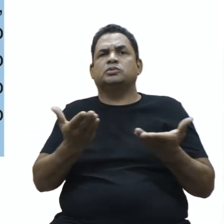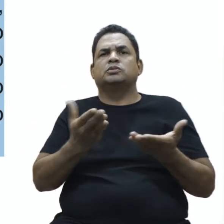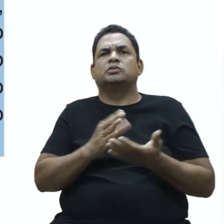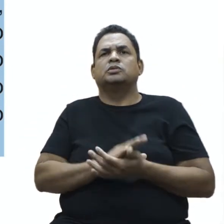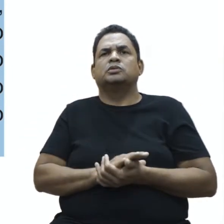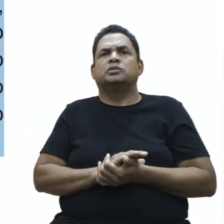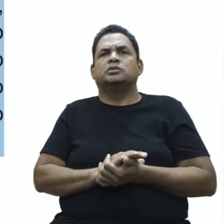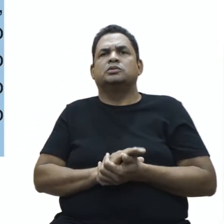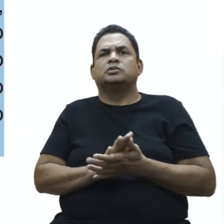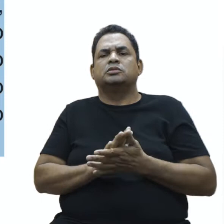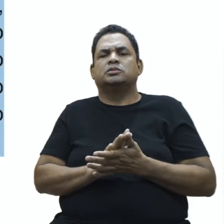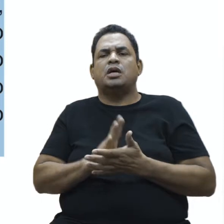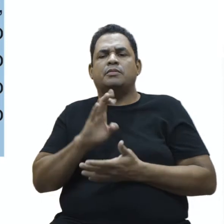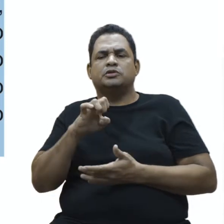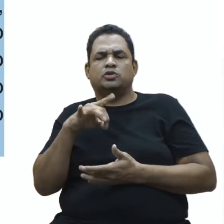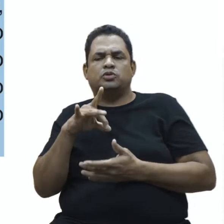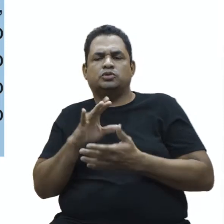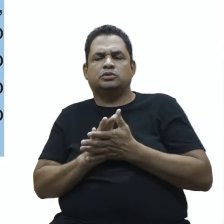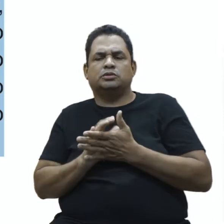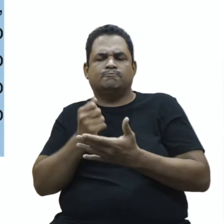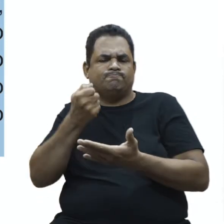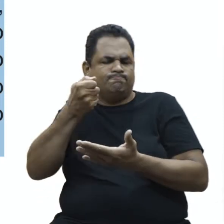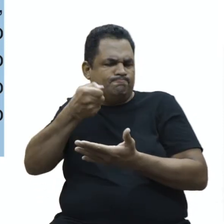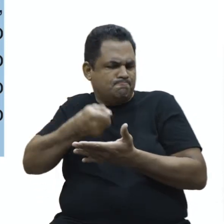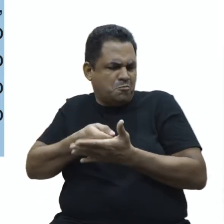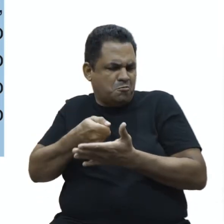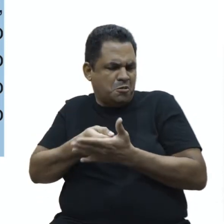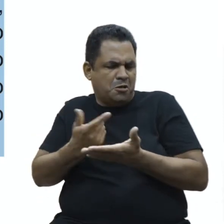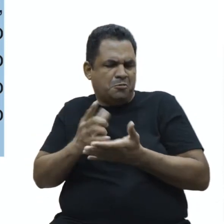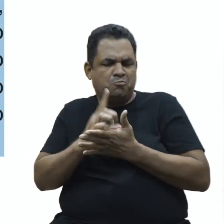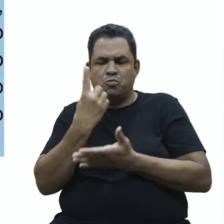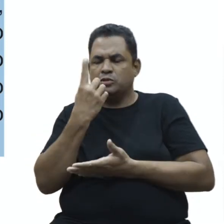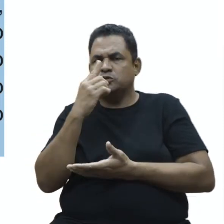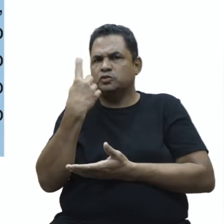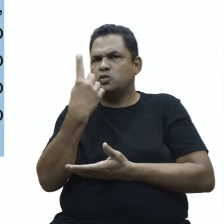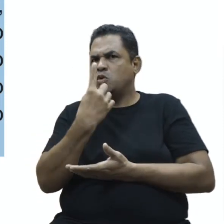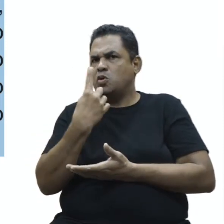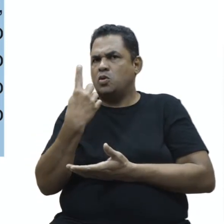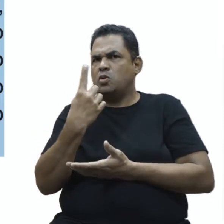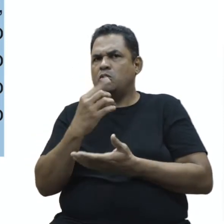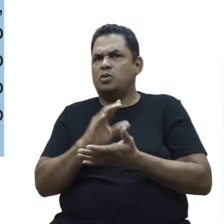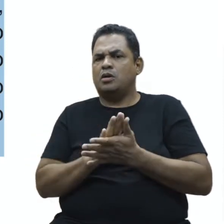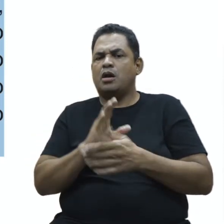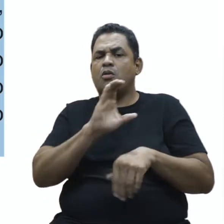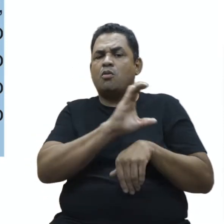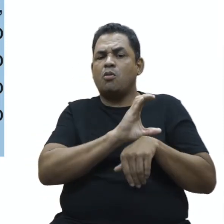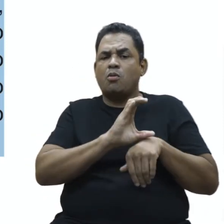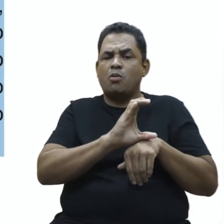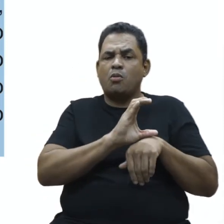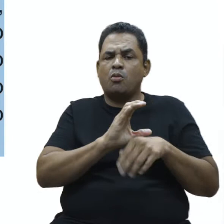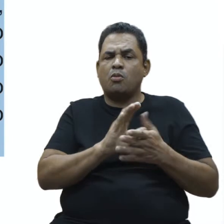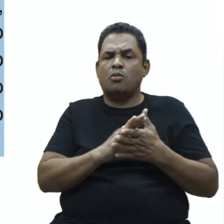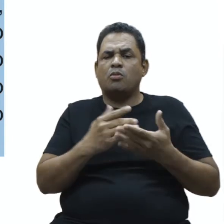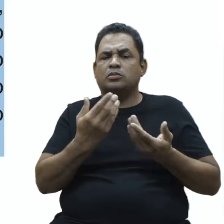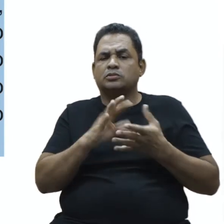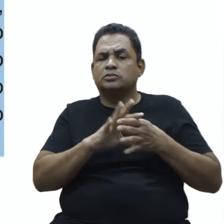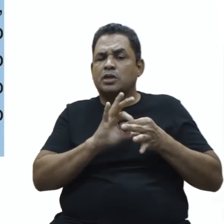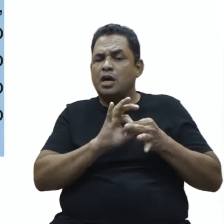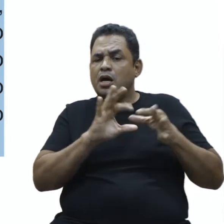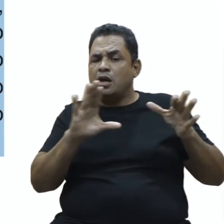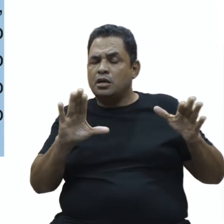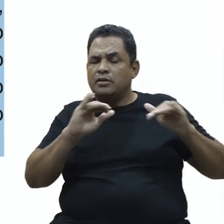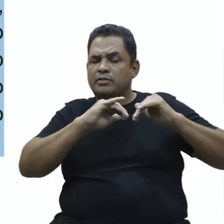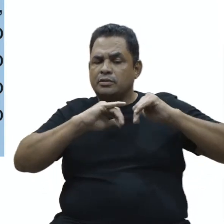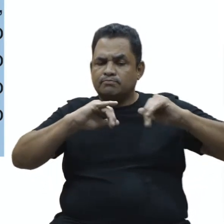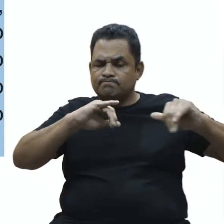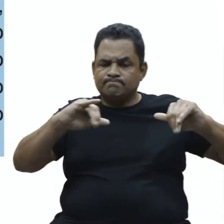mais centralizado o poder. A constitucional, ela já vai admitir uma descentralização maior,